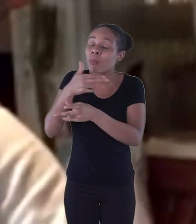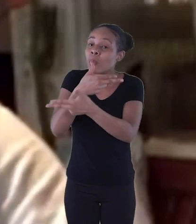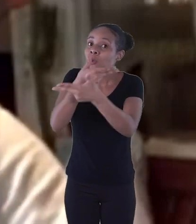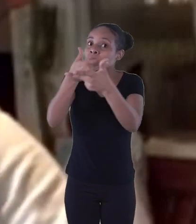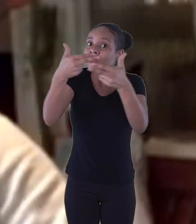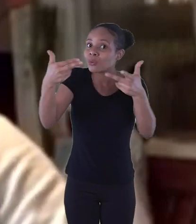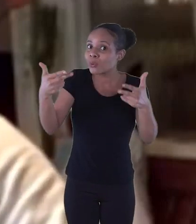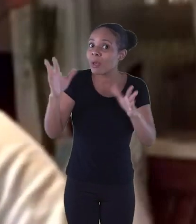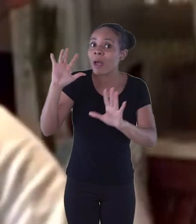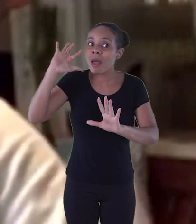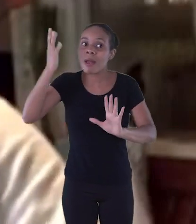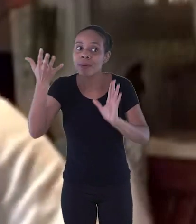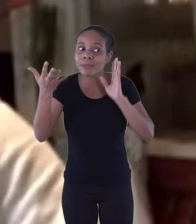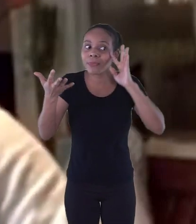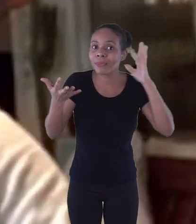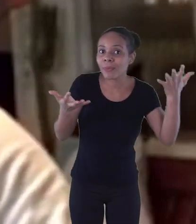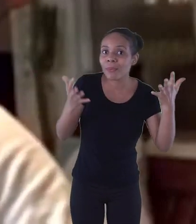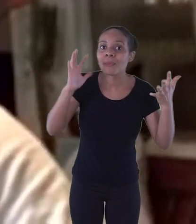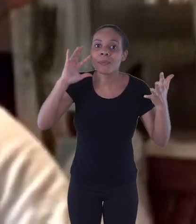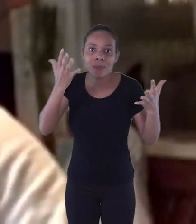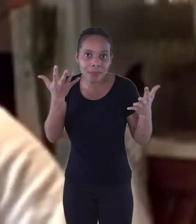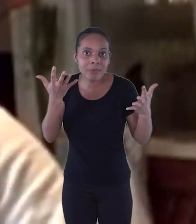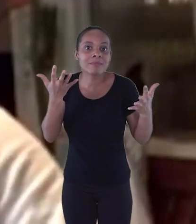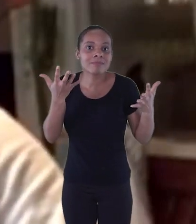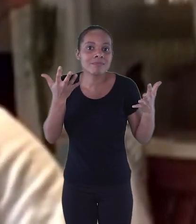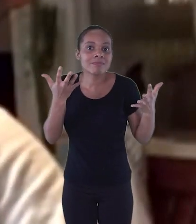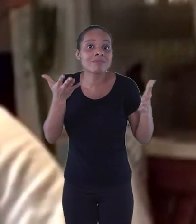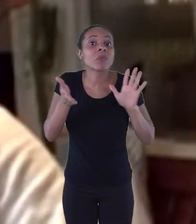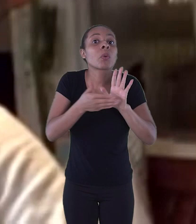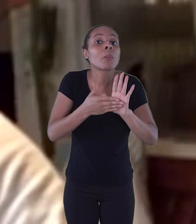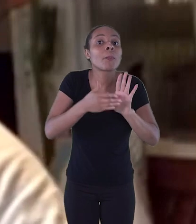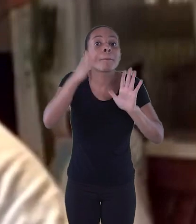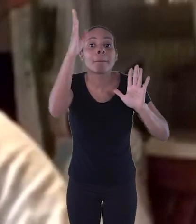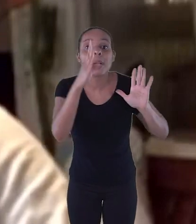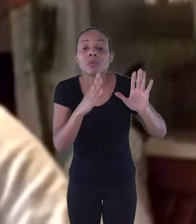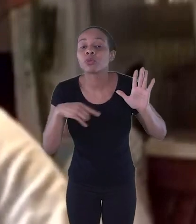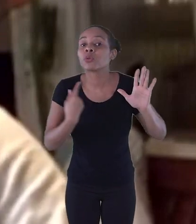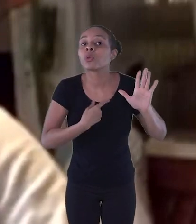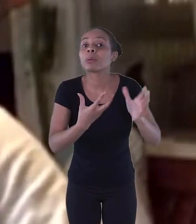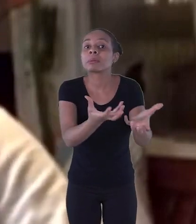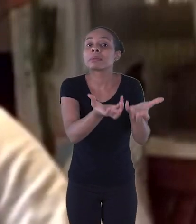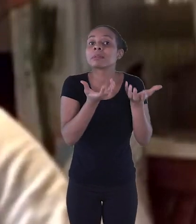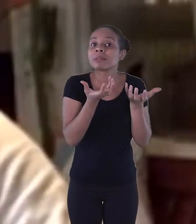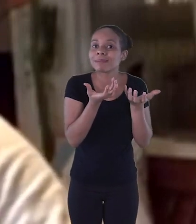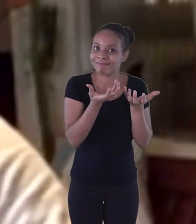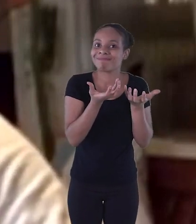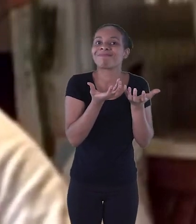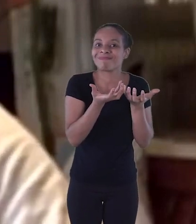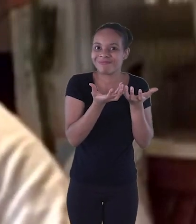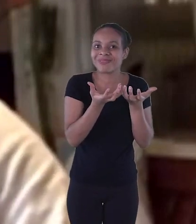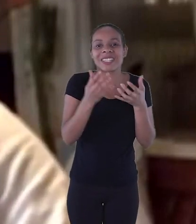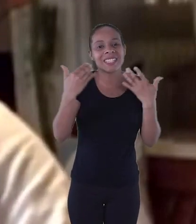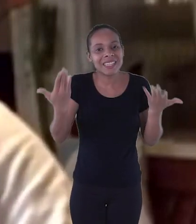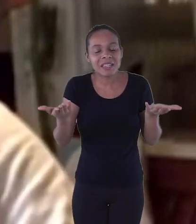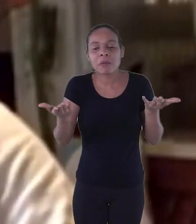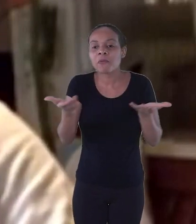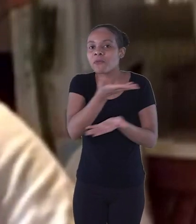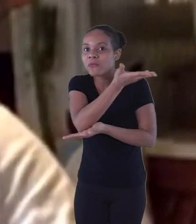né? Que projeto de país a gente quer. Então, convido todas e todos que estão aqui para ler o livro